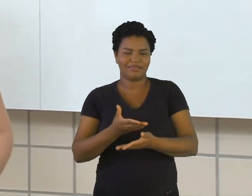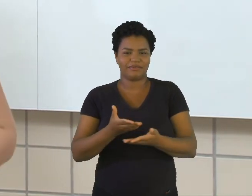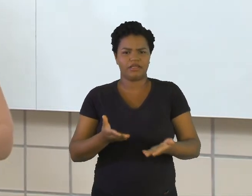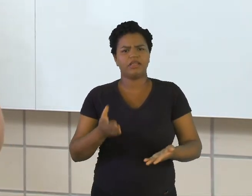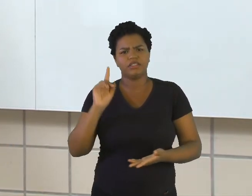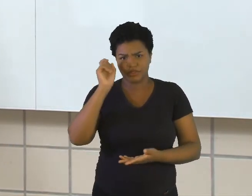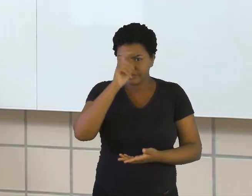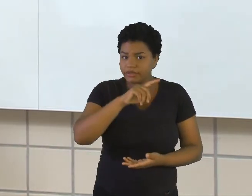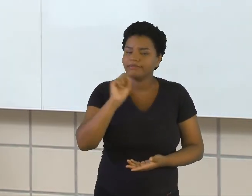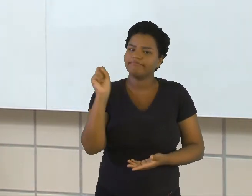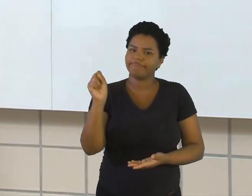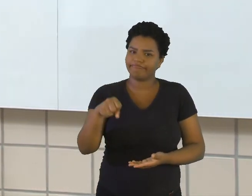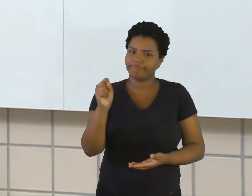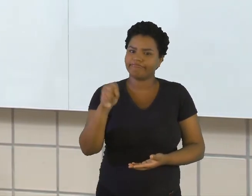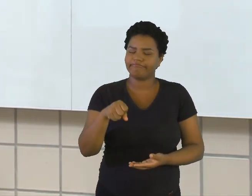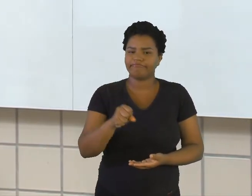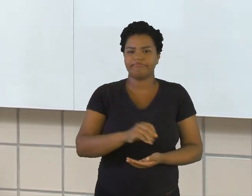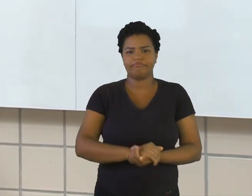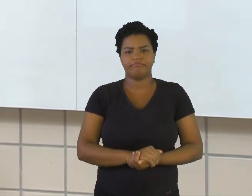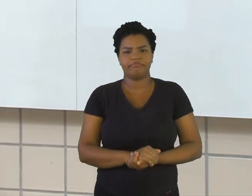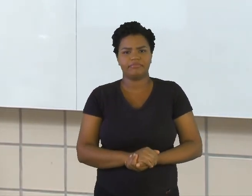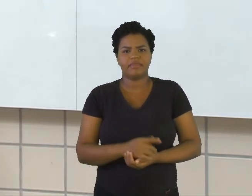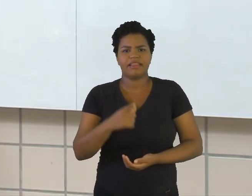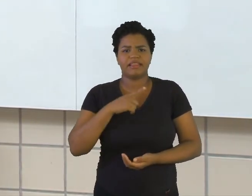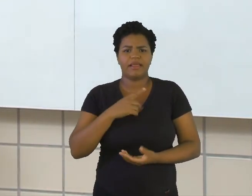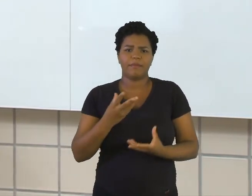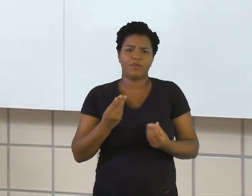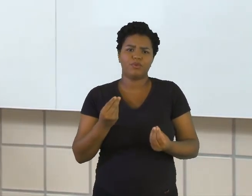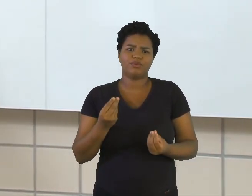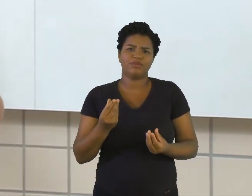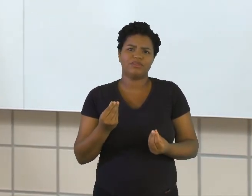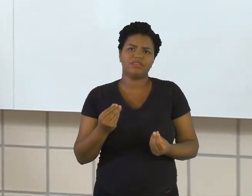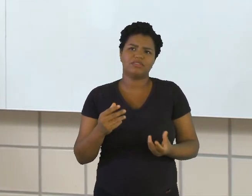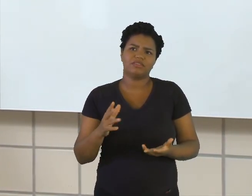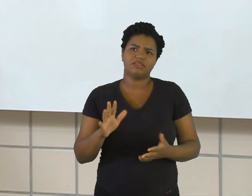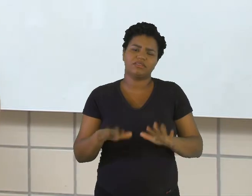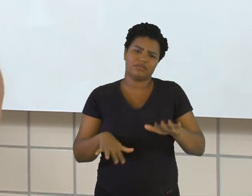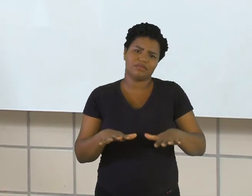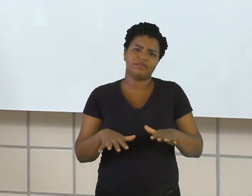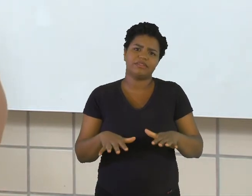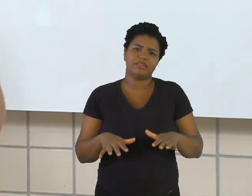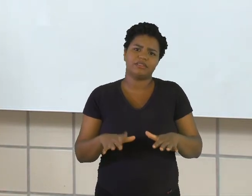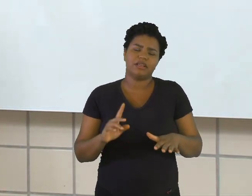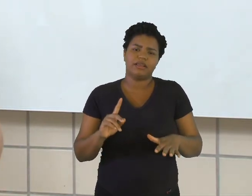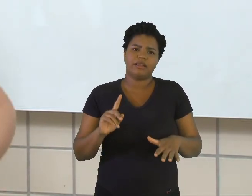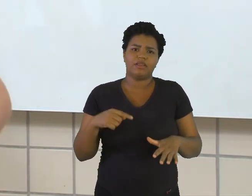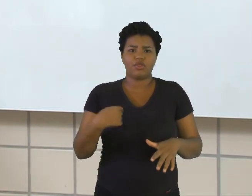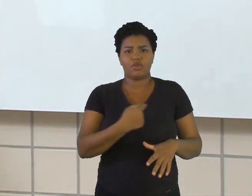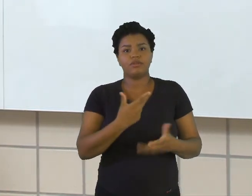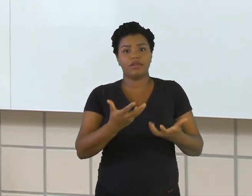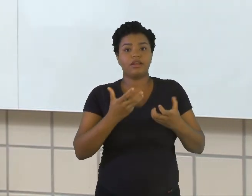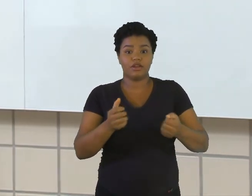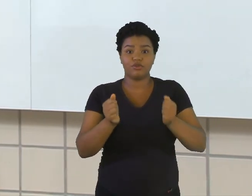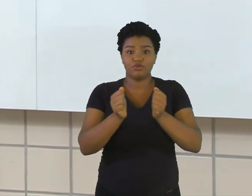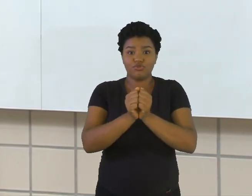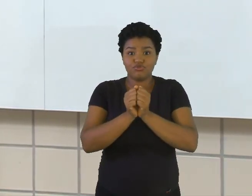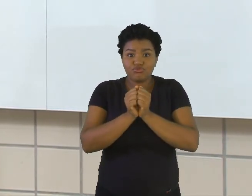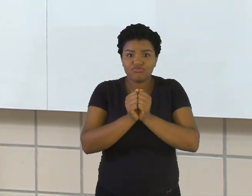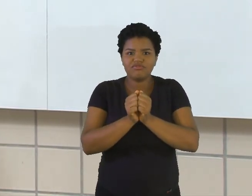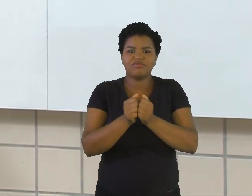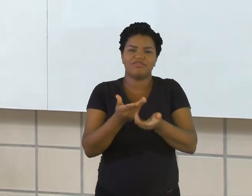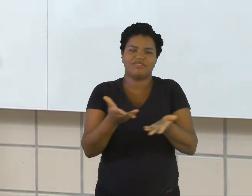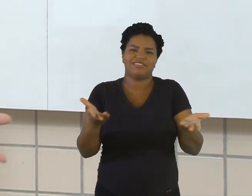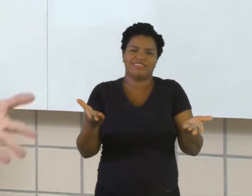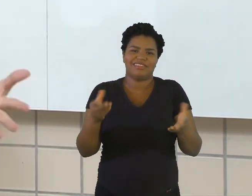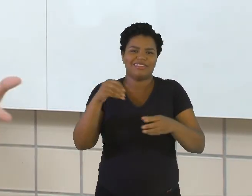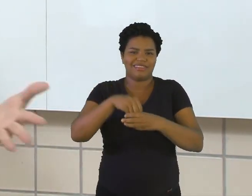Foi. Teve muitas vezes que nós queríamos estar com vocês dentro da sala de aula,